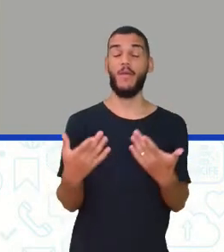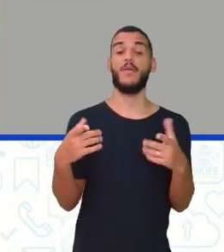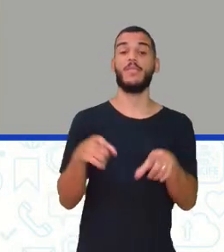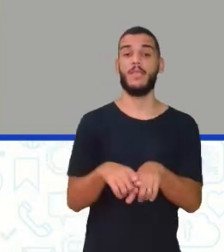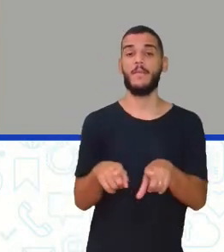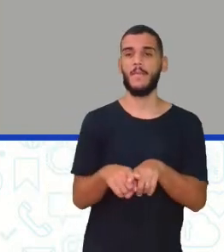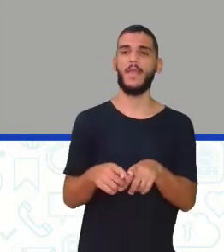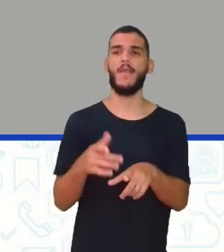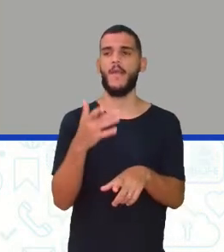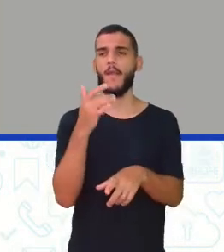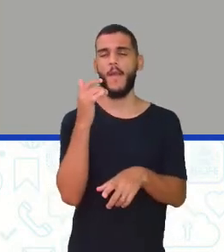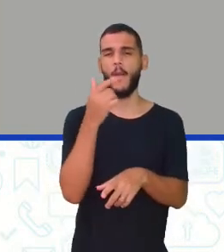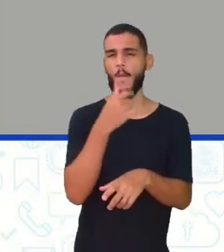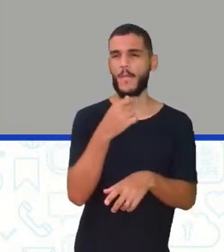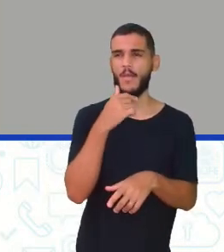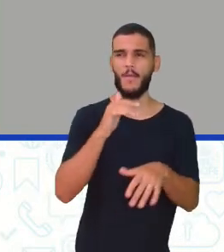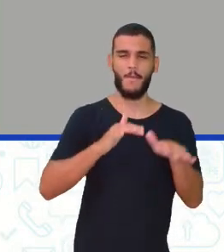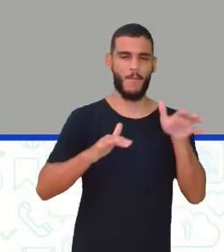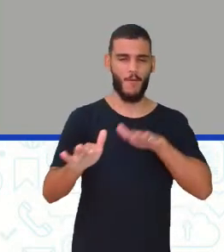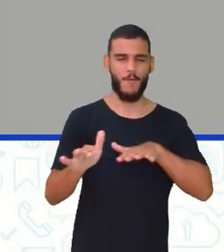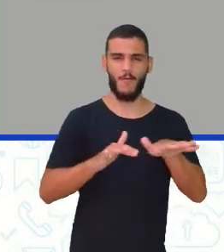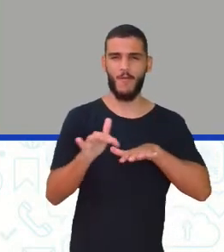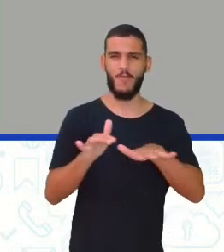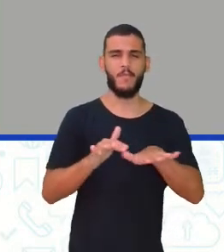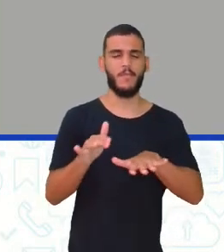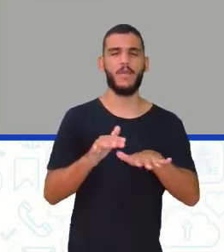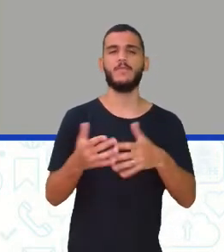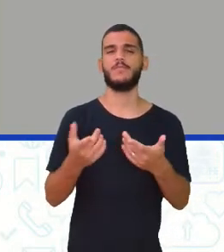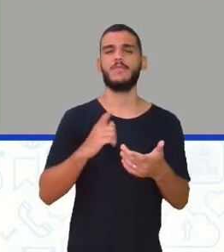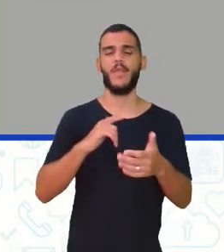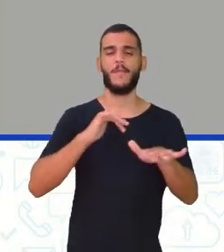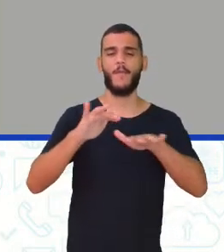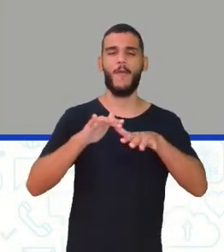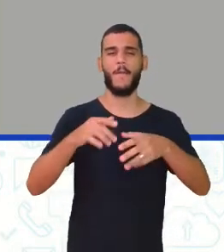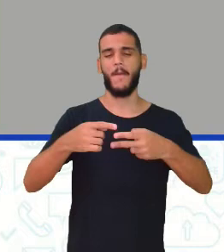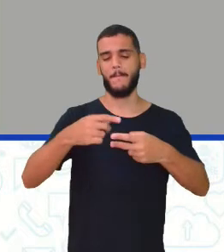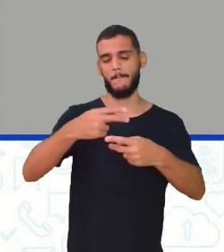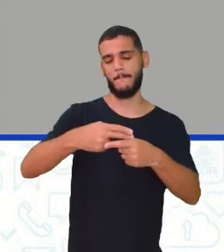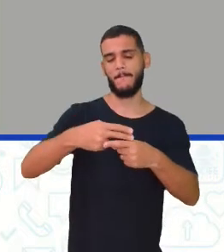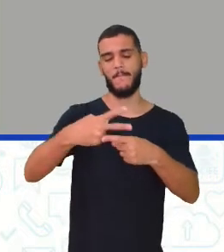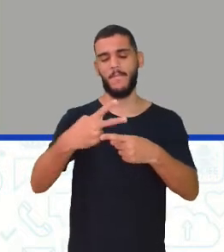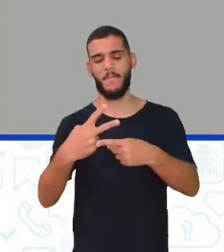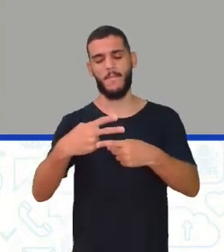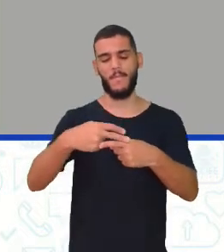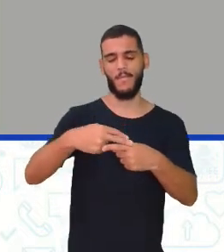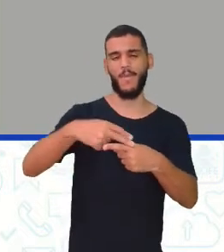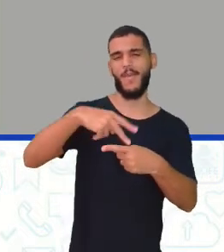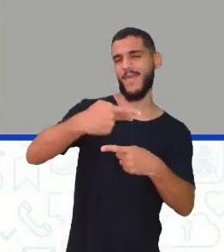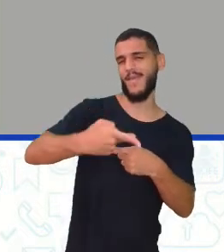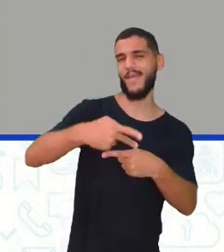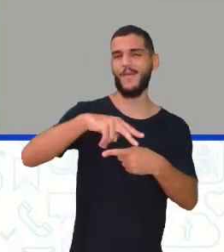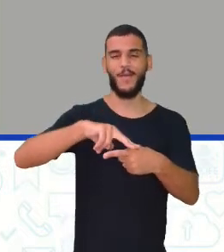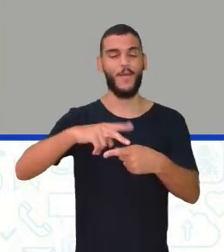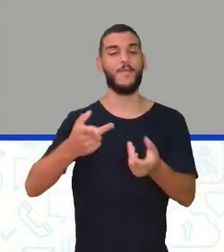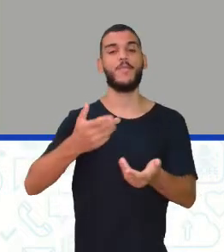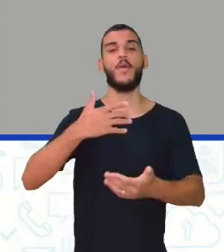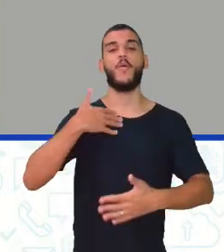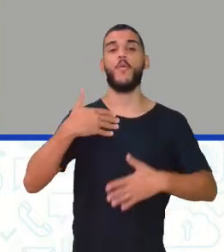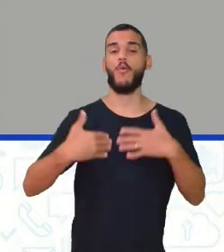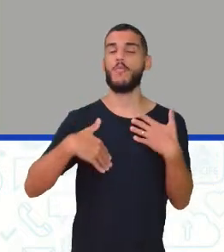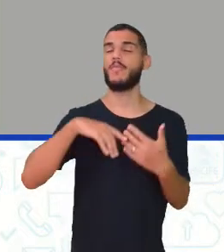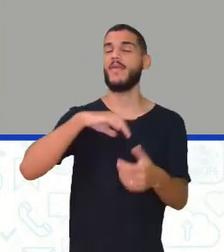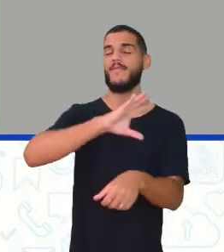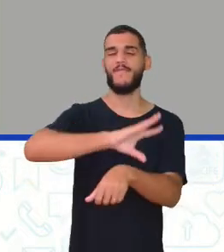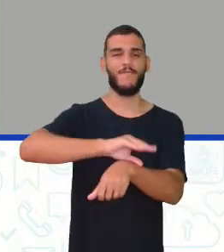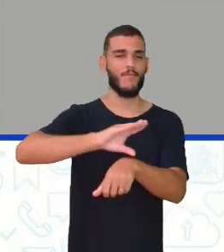ele mexendo, virando a perna de um lado para o outro, subindo o braço, mesmo assim, o nosso corpo tem outros músculos